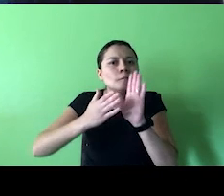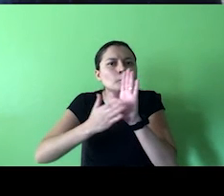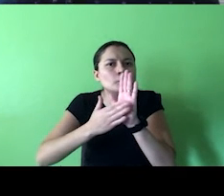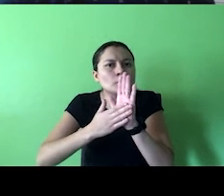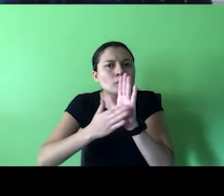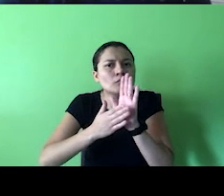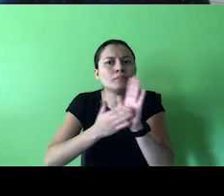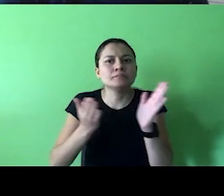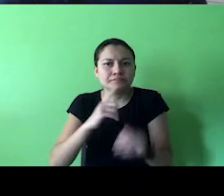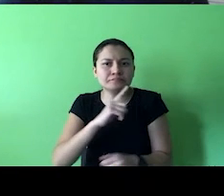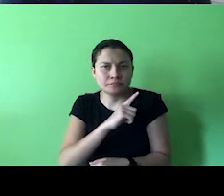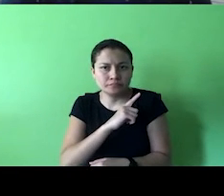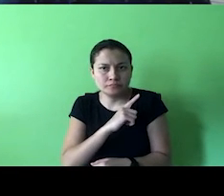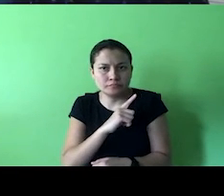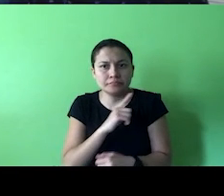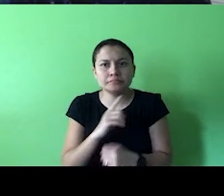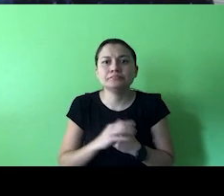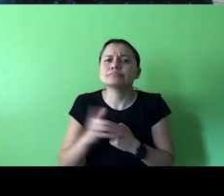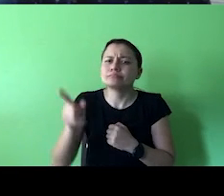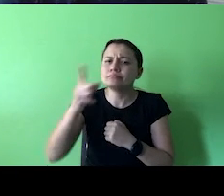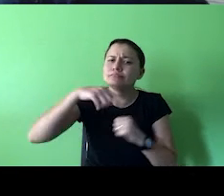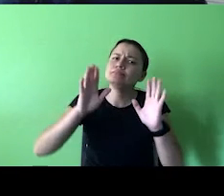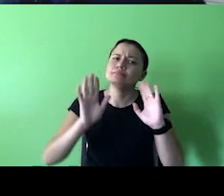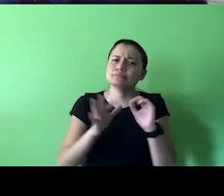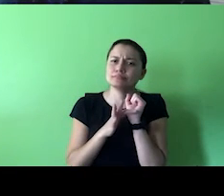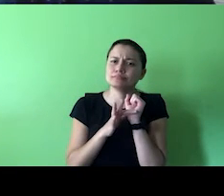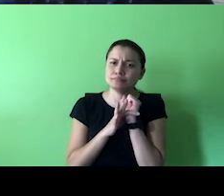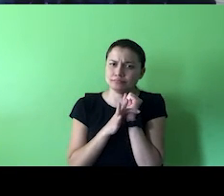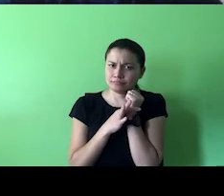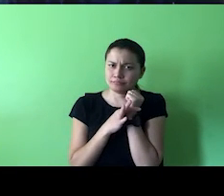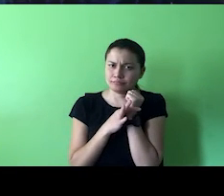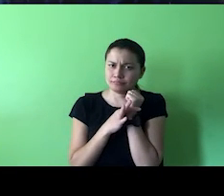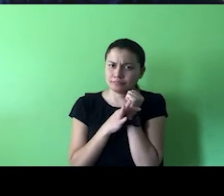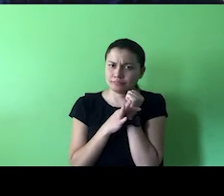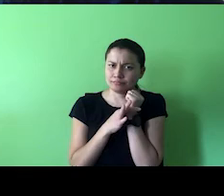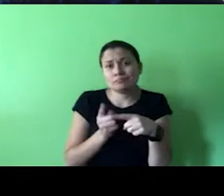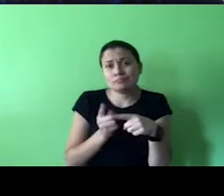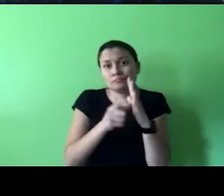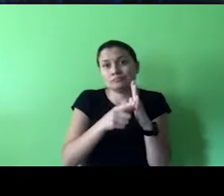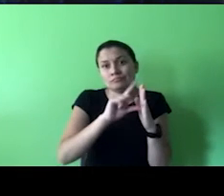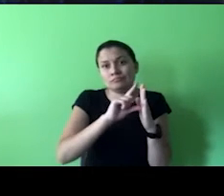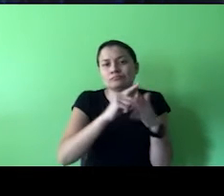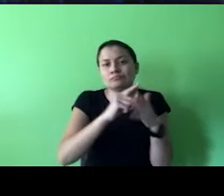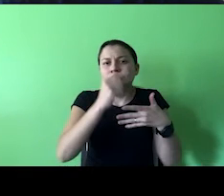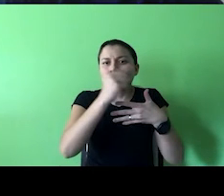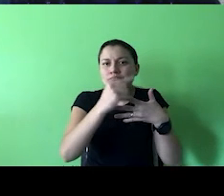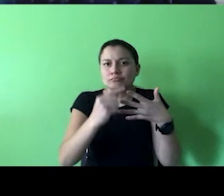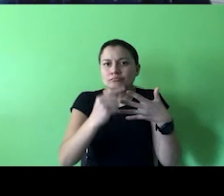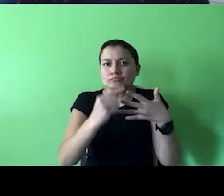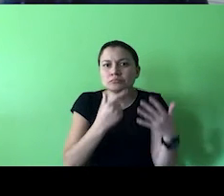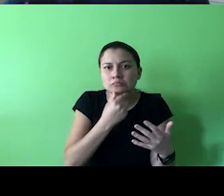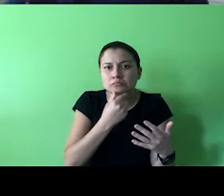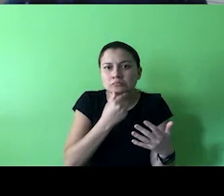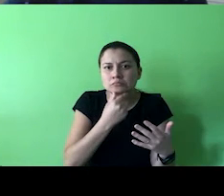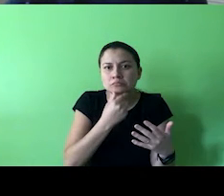solução. A gente já está um pouco mais seguro, porque a gente passou por toda essa parte que Gutenberg narrou, mas